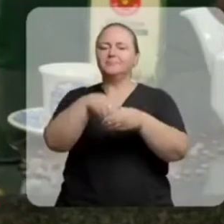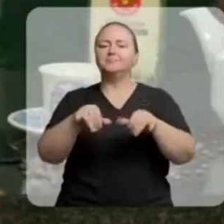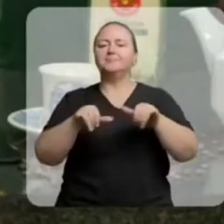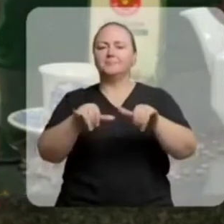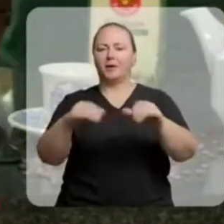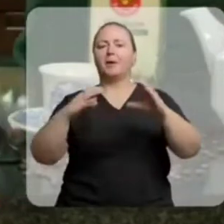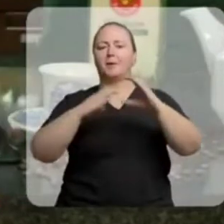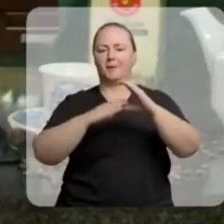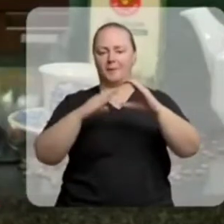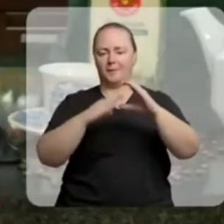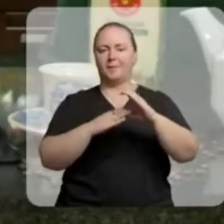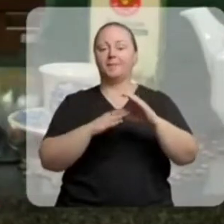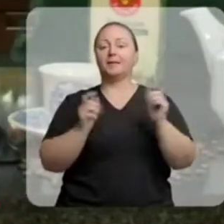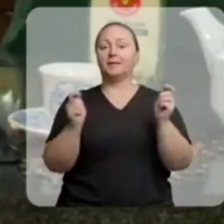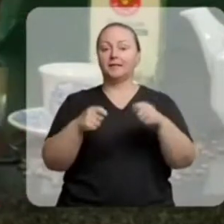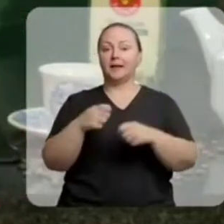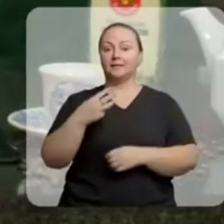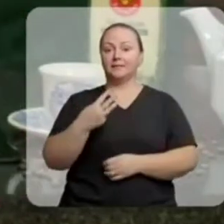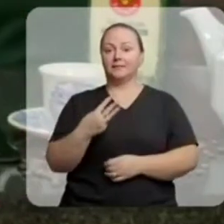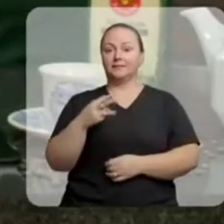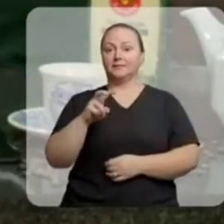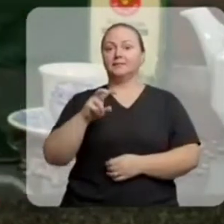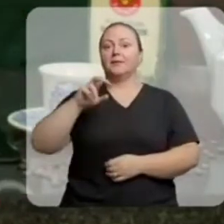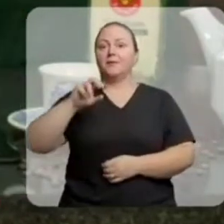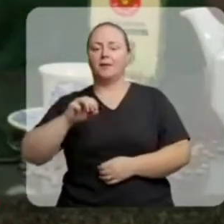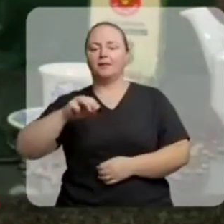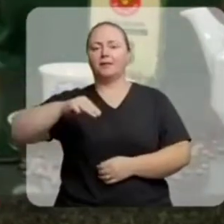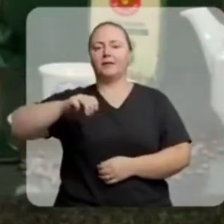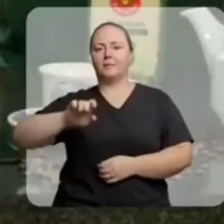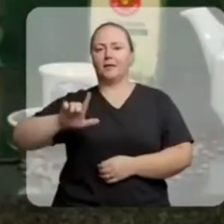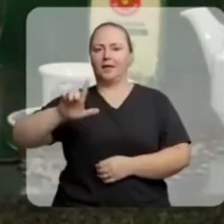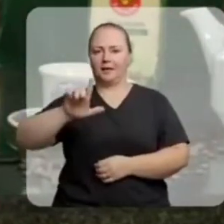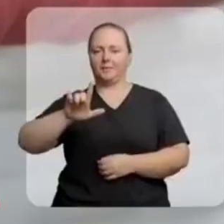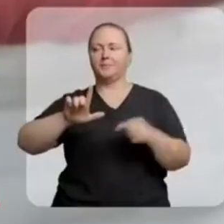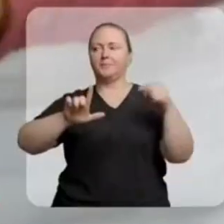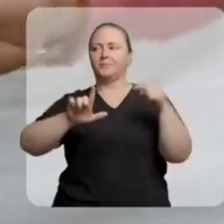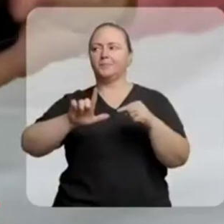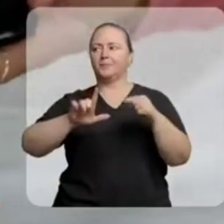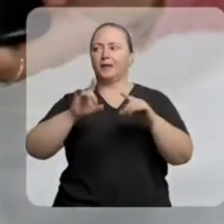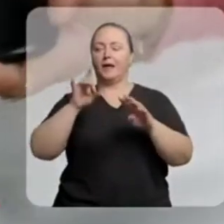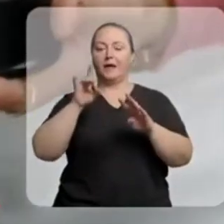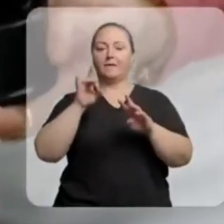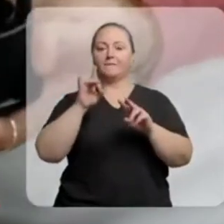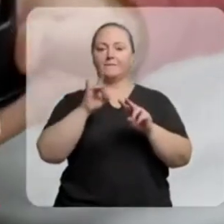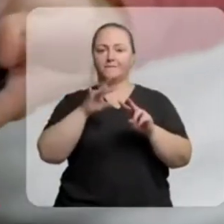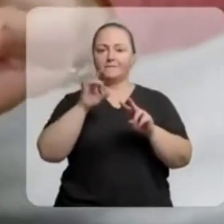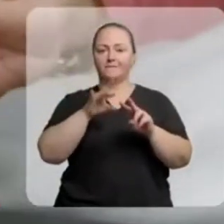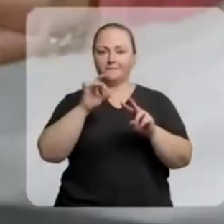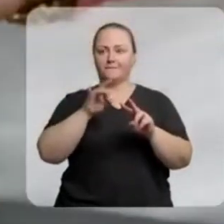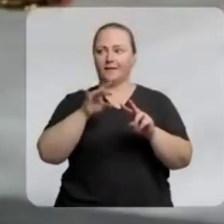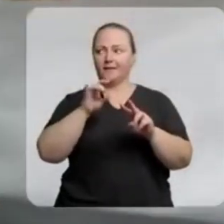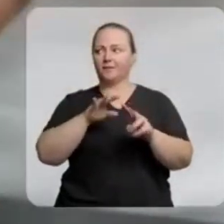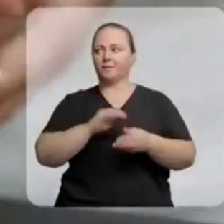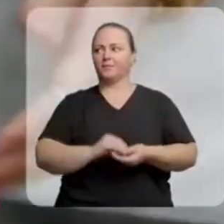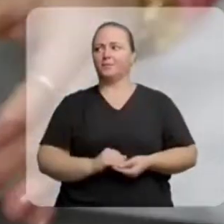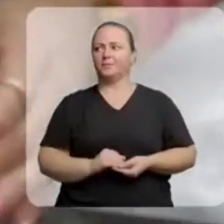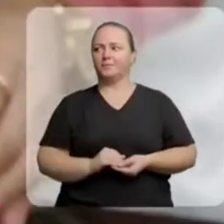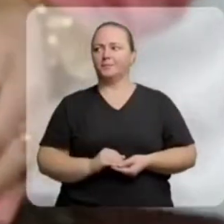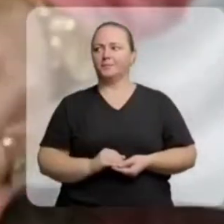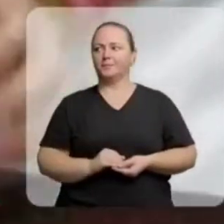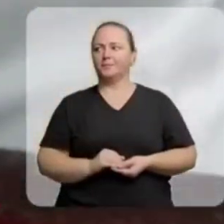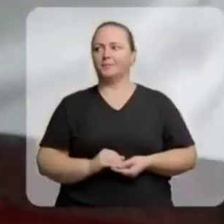capacidade de 350 ml. Como é um recipiente de vidro, nós vamos tirar o êmbolo